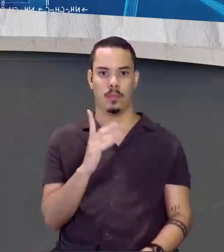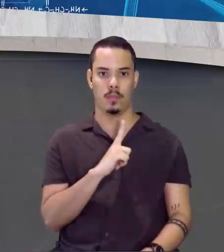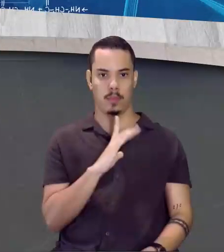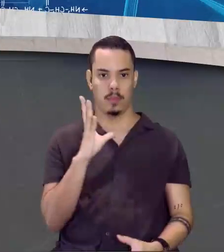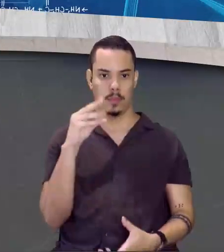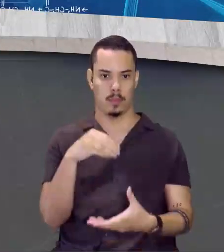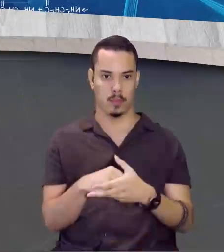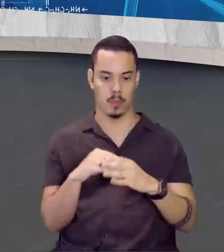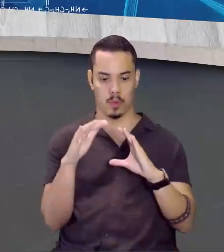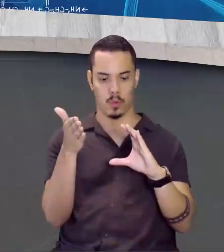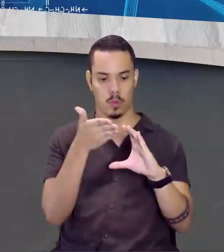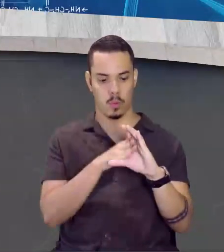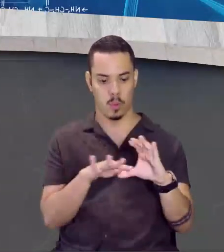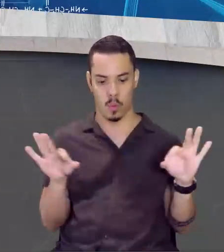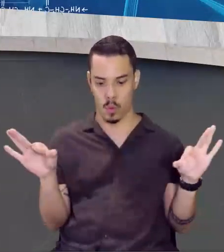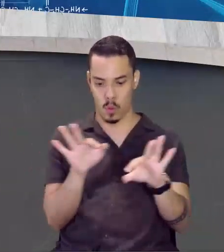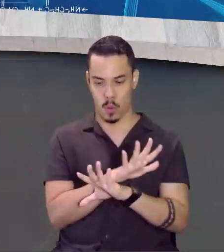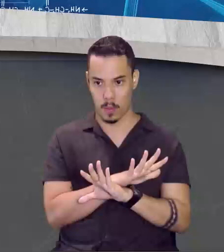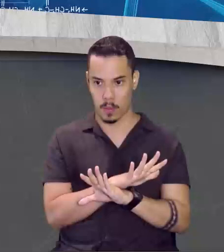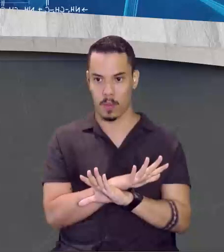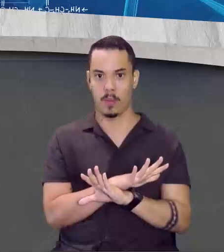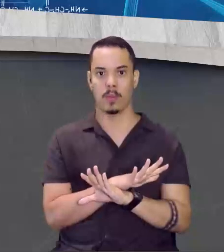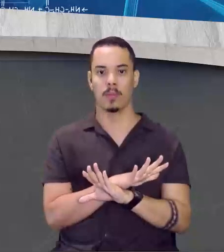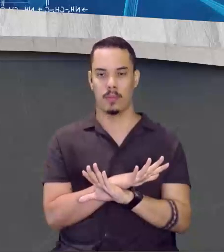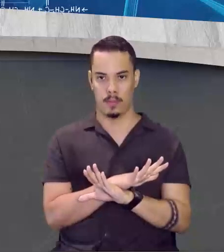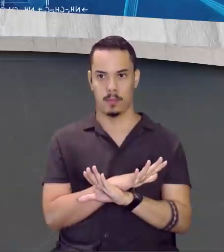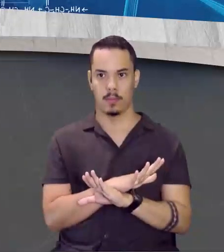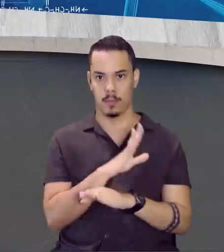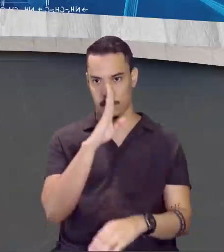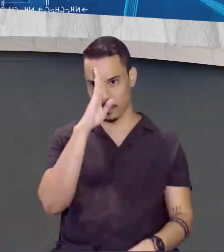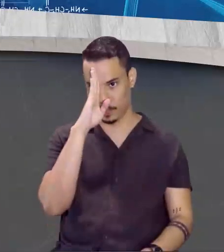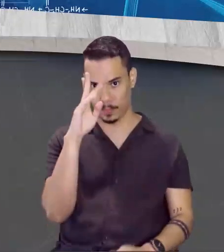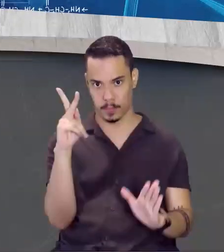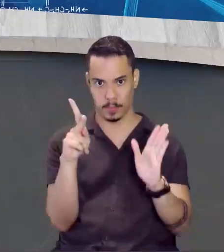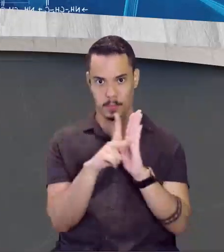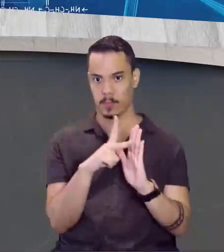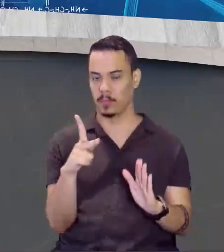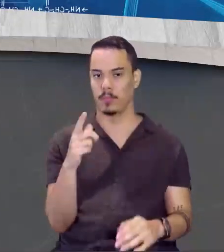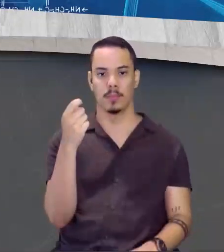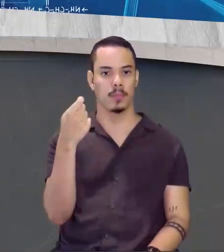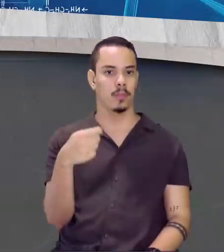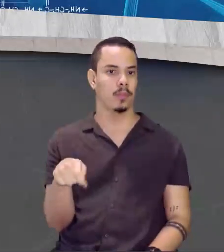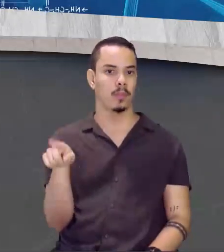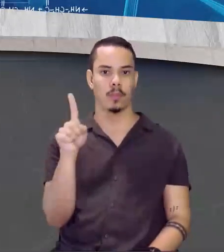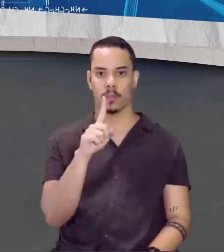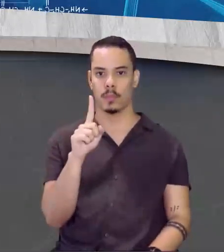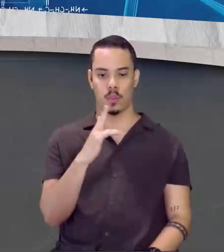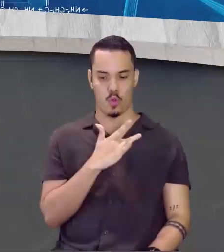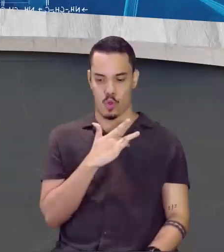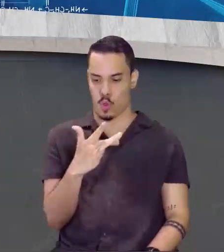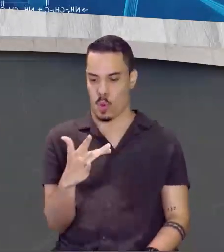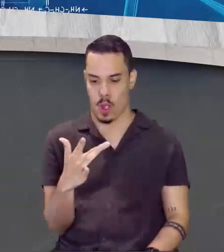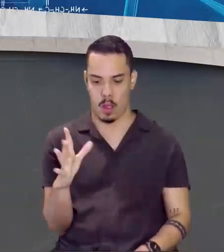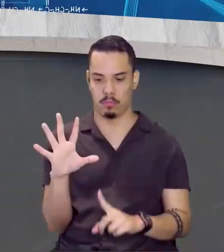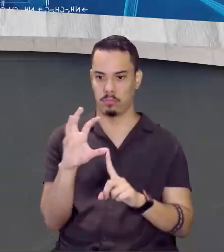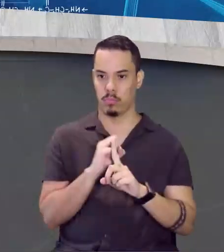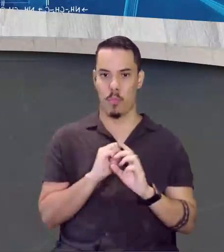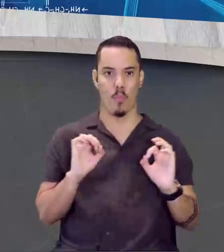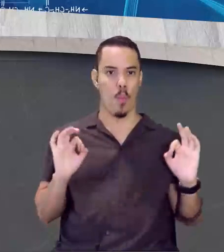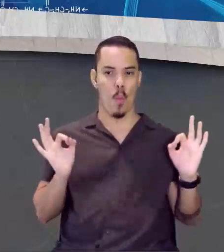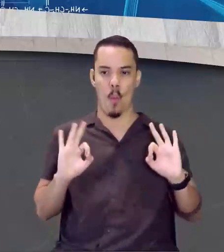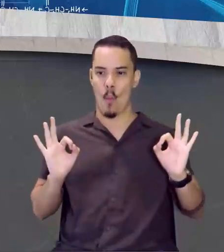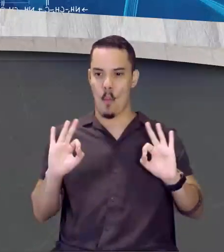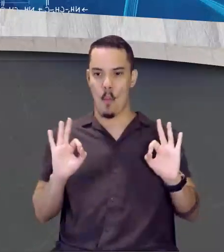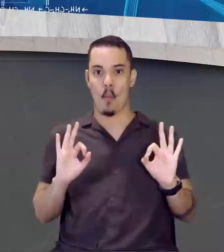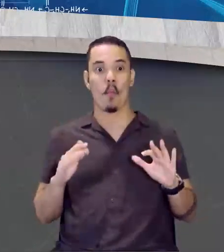sua última camada completa, o estado fundamental dele, não precisa doar e nem ganhar elétrons.